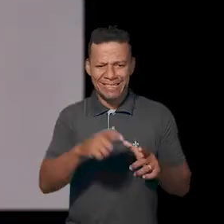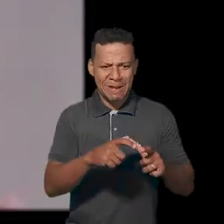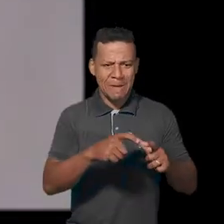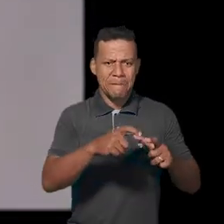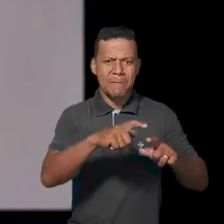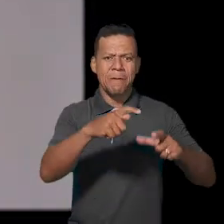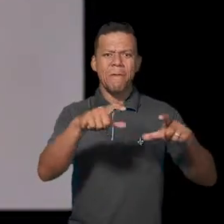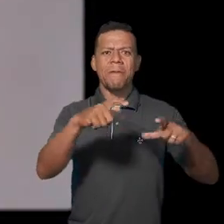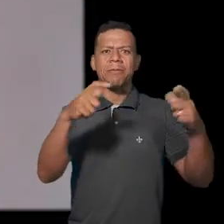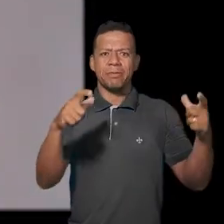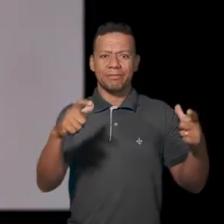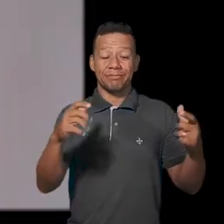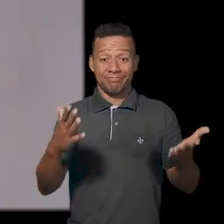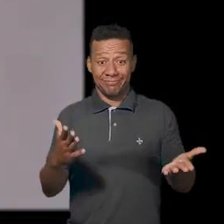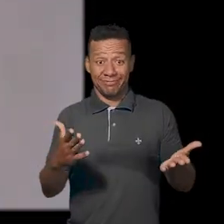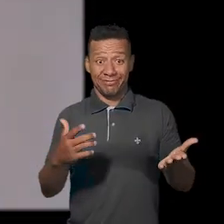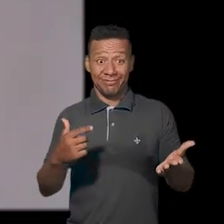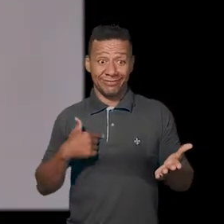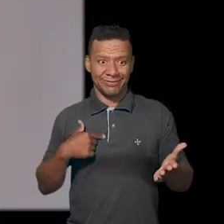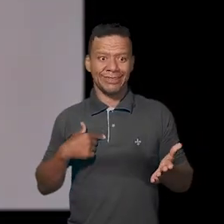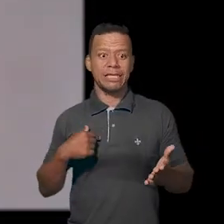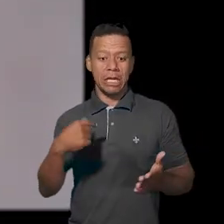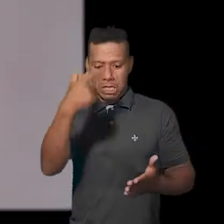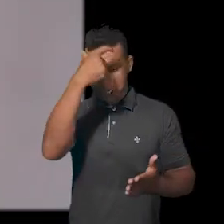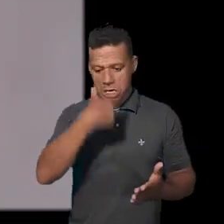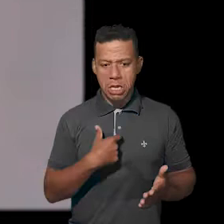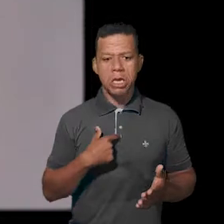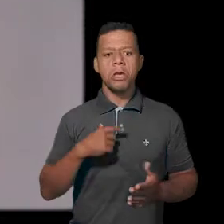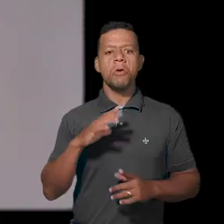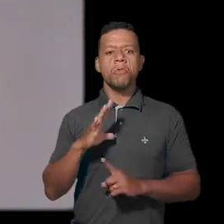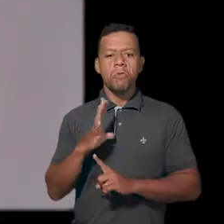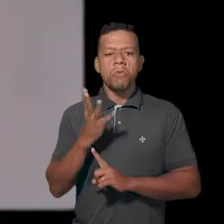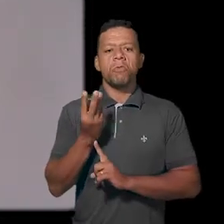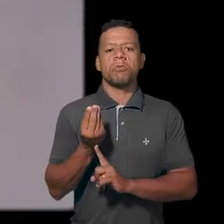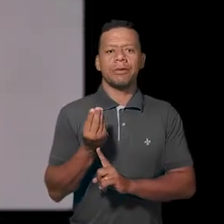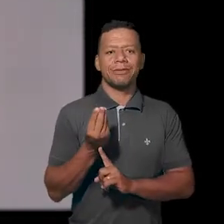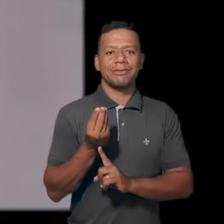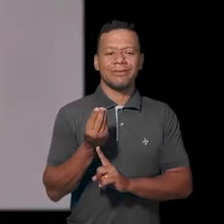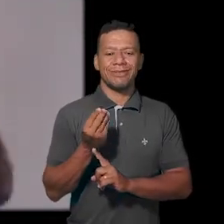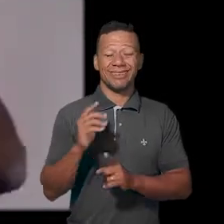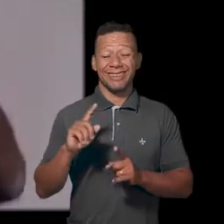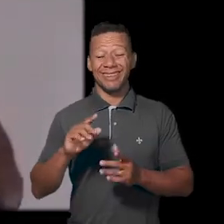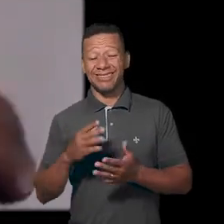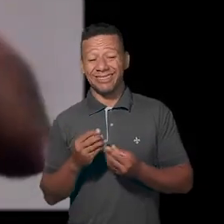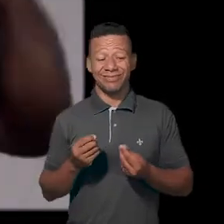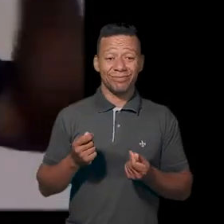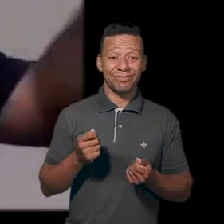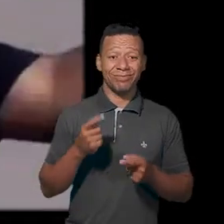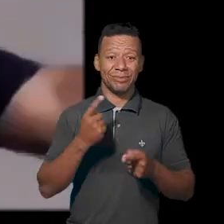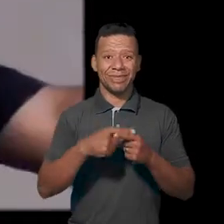podendo se chamar de artista, não artista